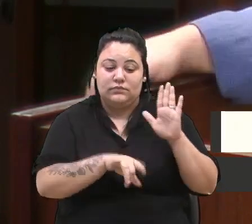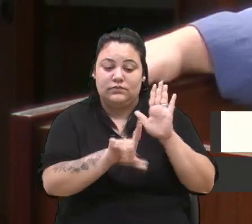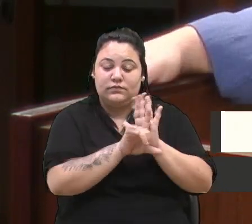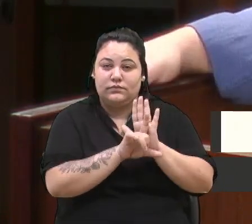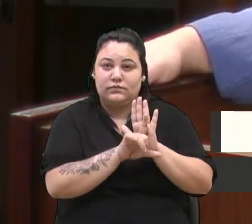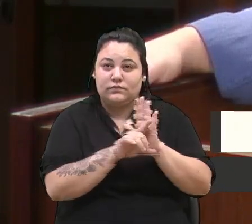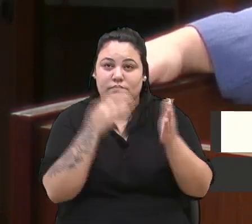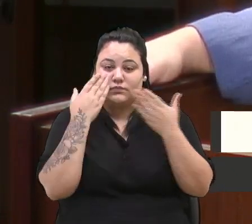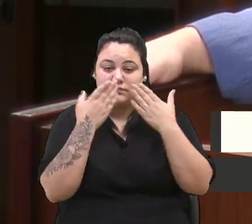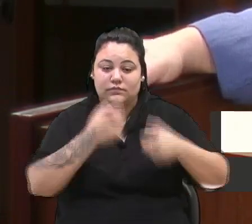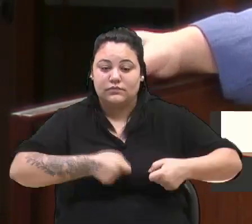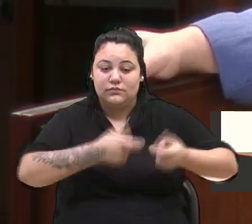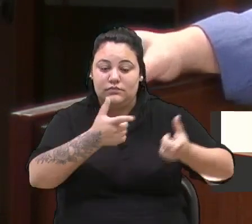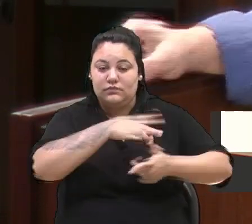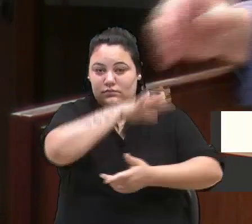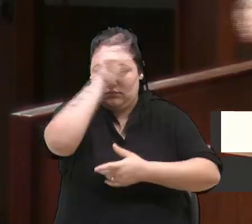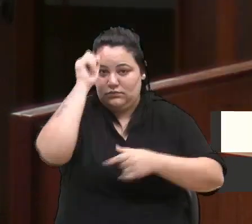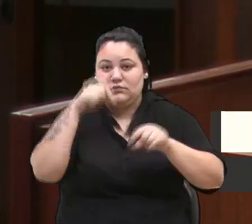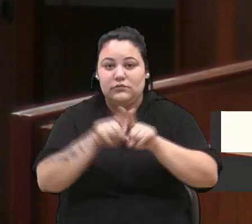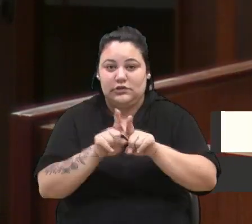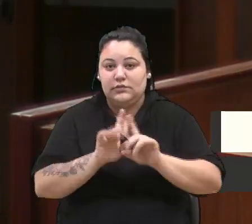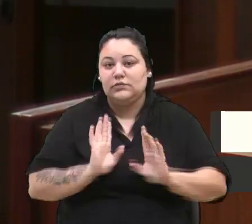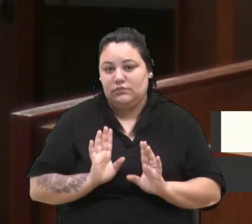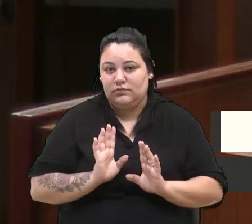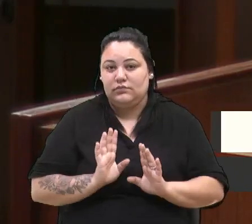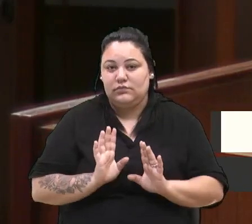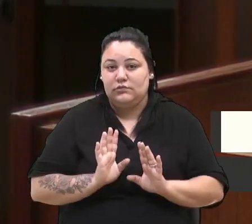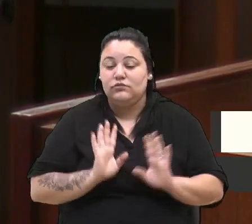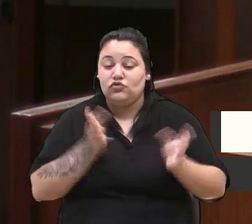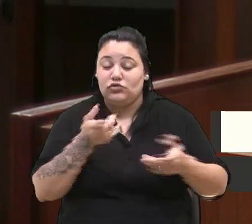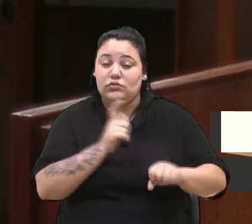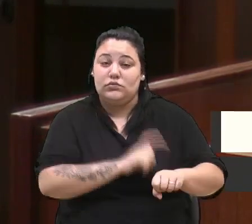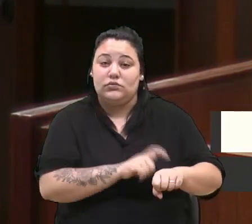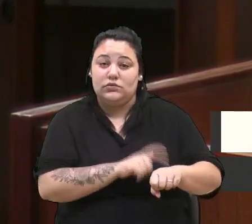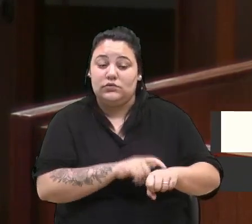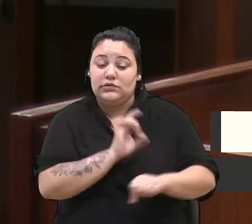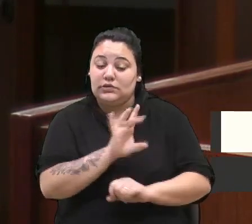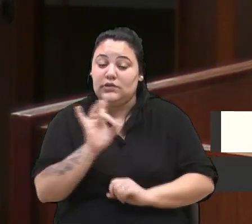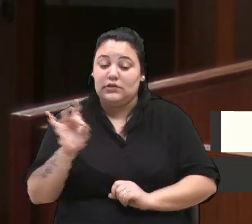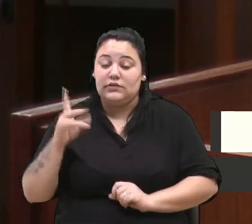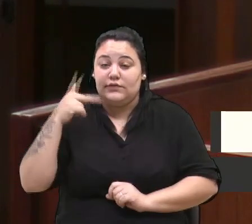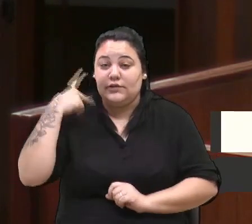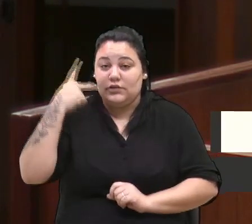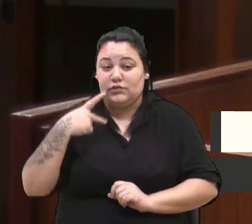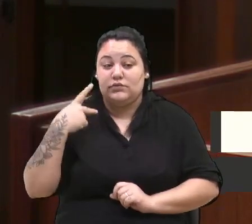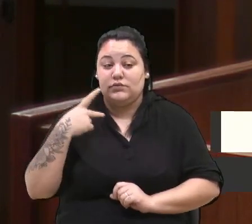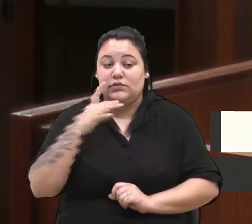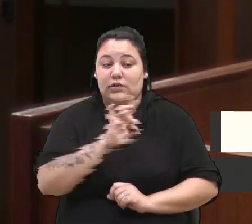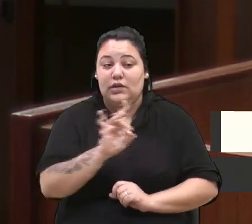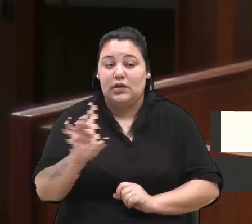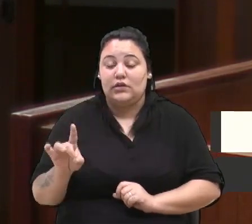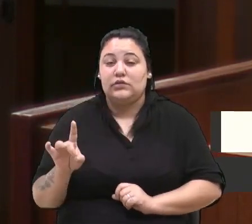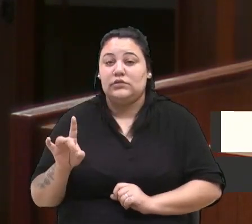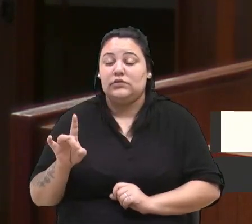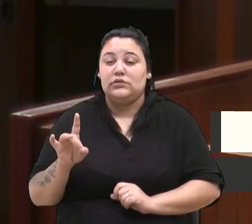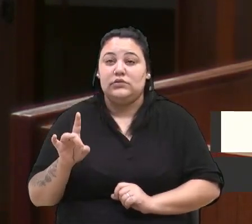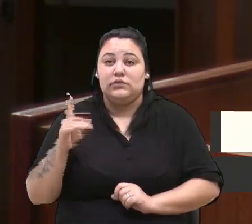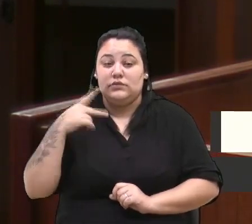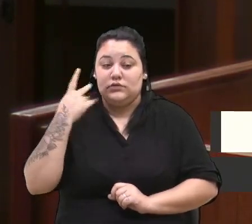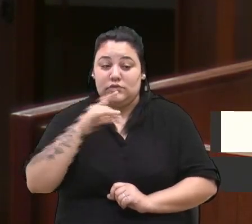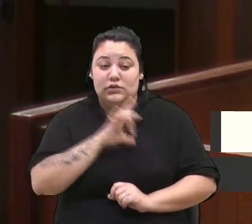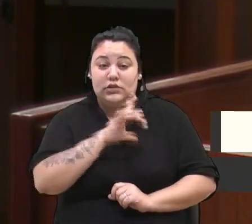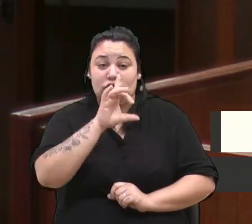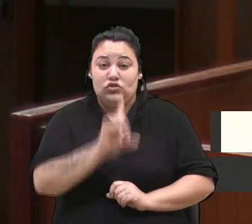o município. Então, já nesse momento, cada vereador, cada nobre par aqui, cada vereador já tem o